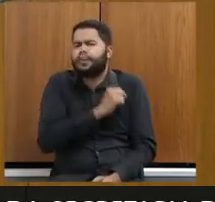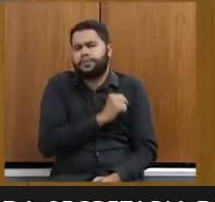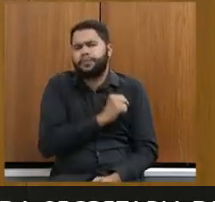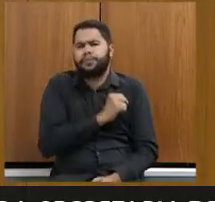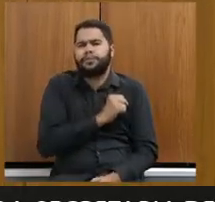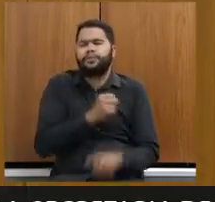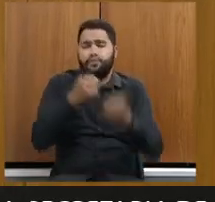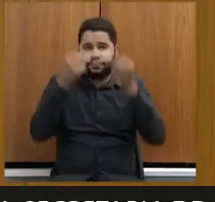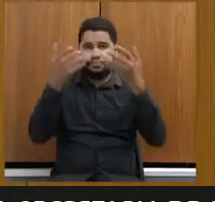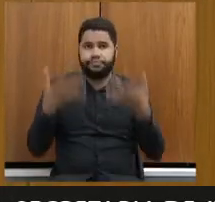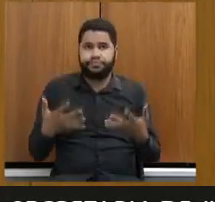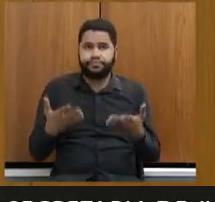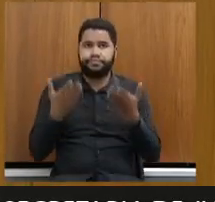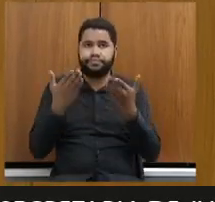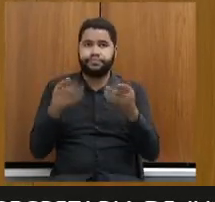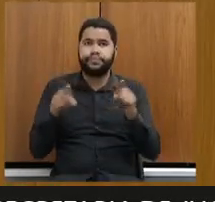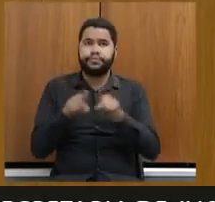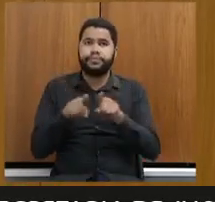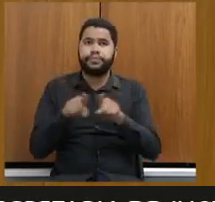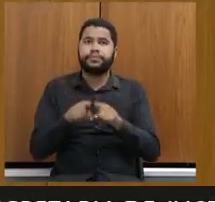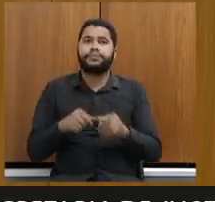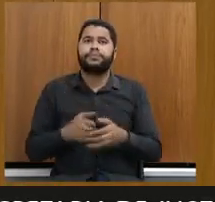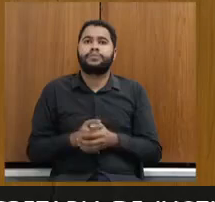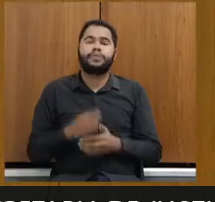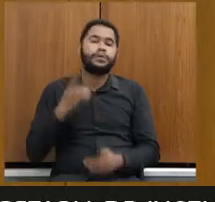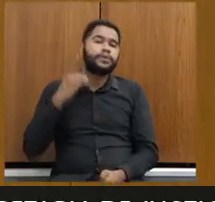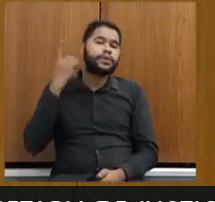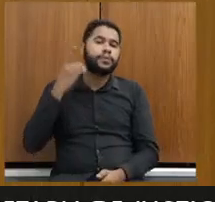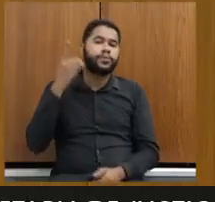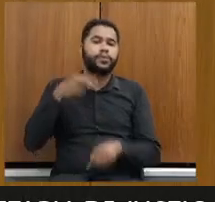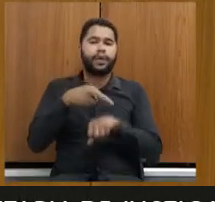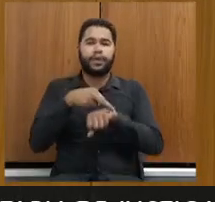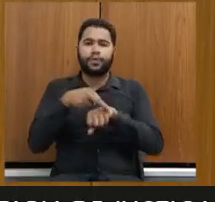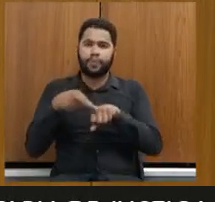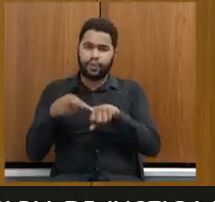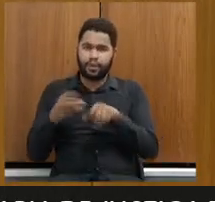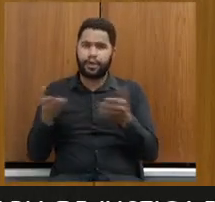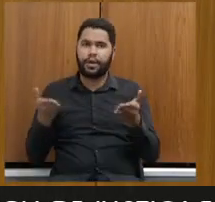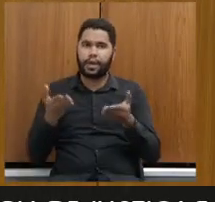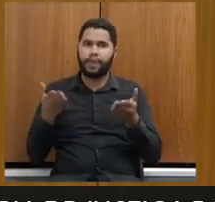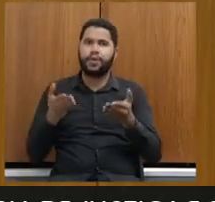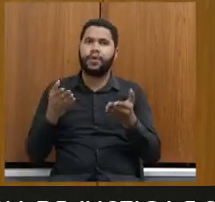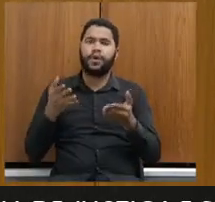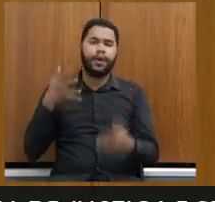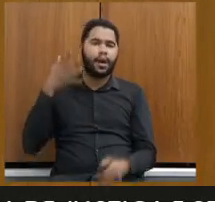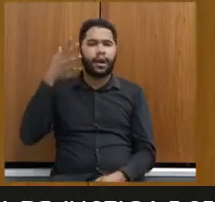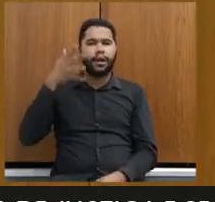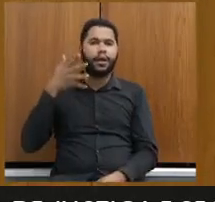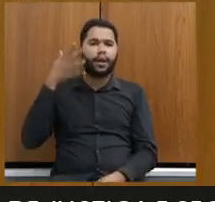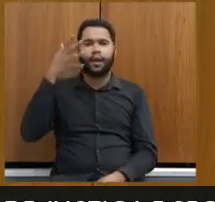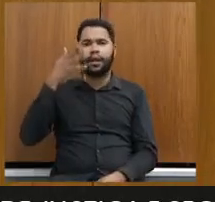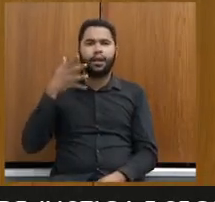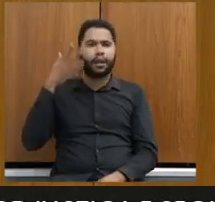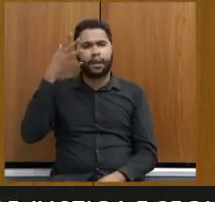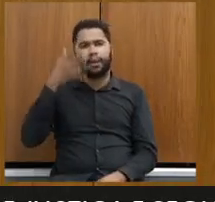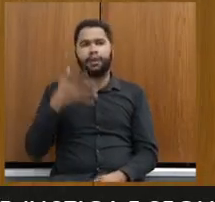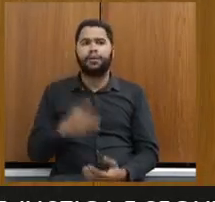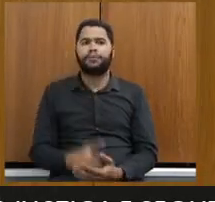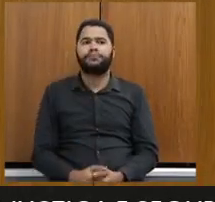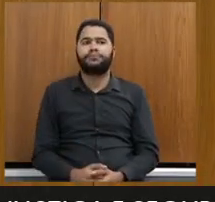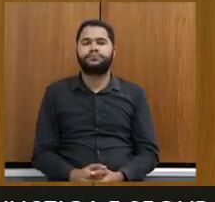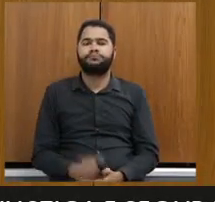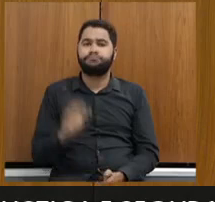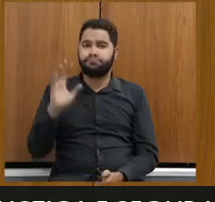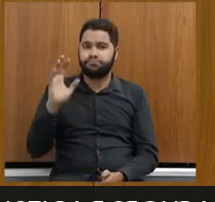só esclareceu o secretário também Deputado sargento Rodrigues fez aí uma exposição é